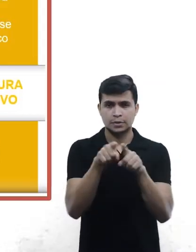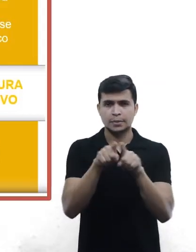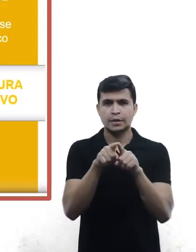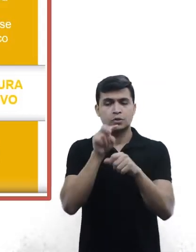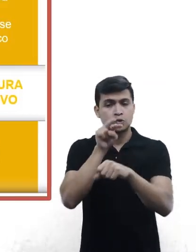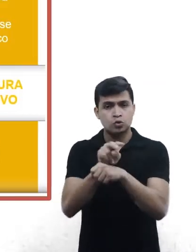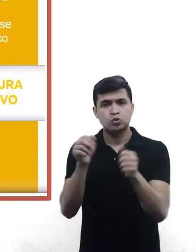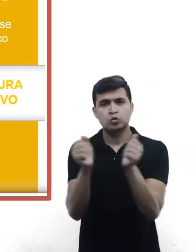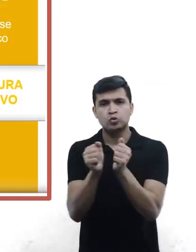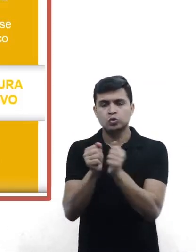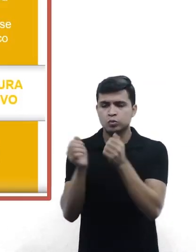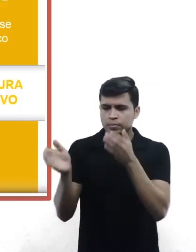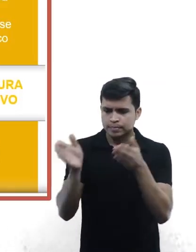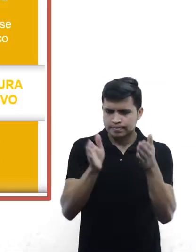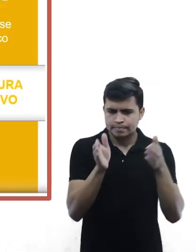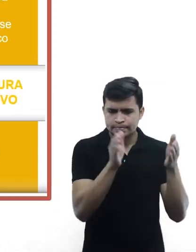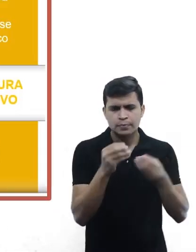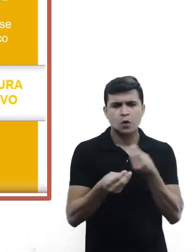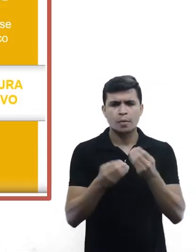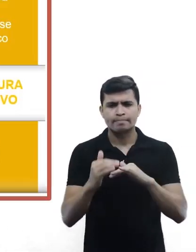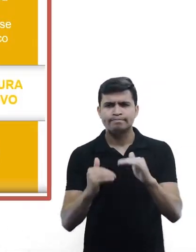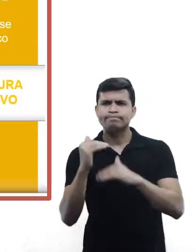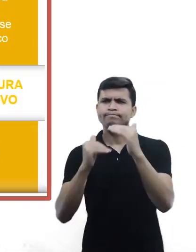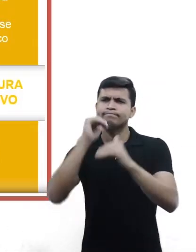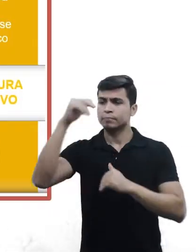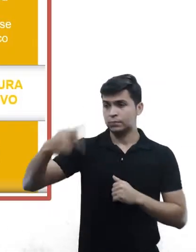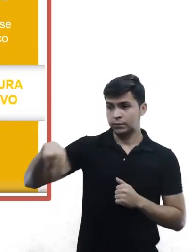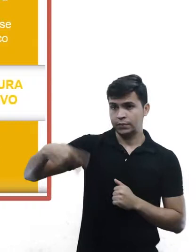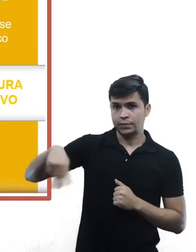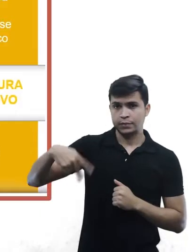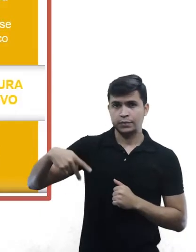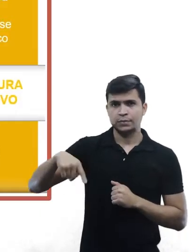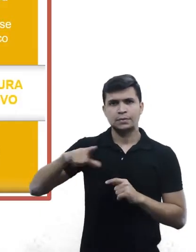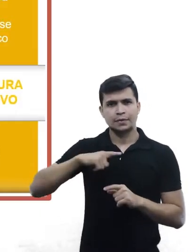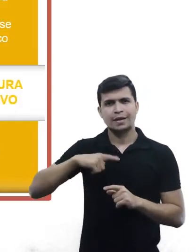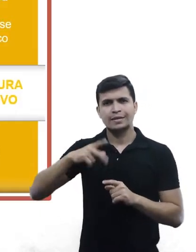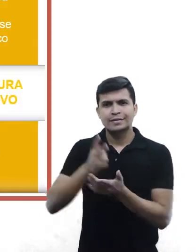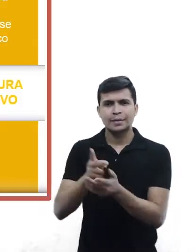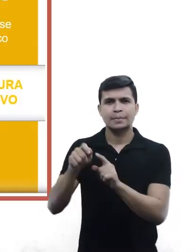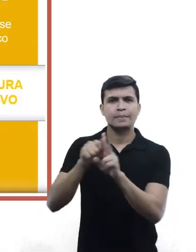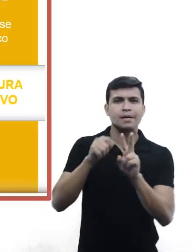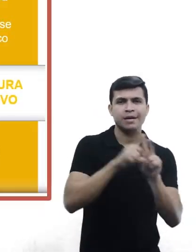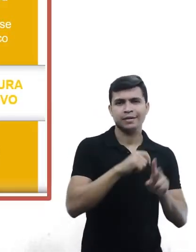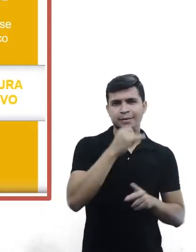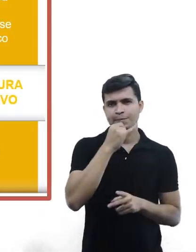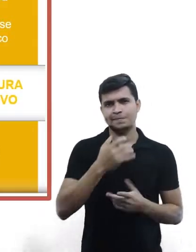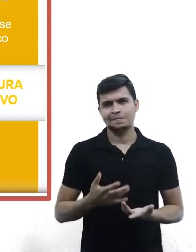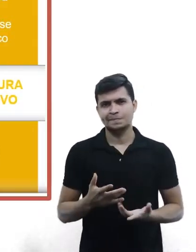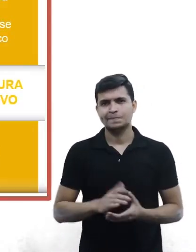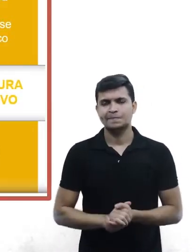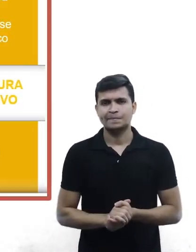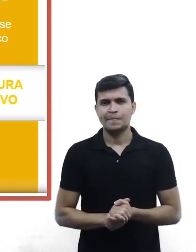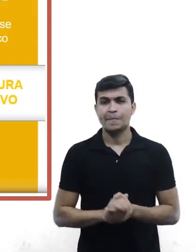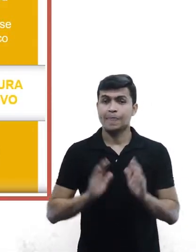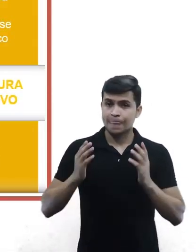como acompanhar o progresso do desenvolvimento dessas competências por meio dessas rubricas bimestralmente, por